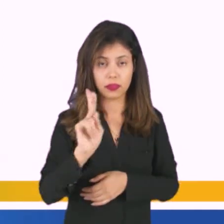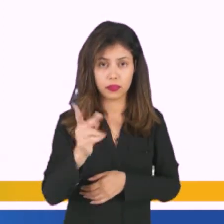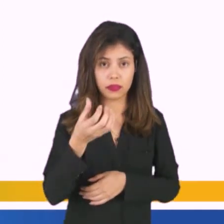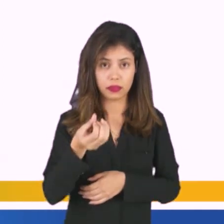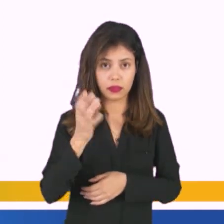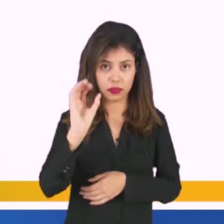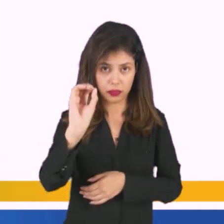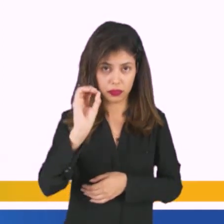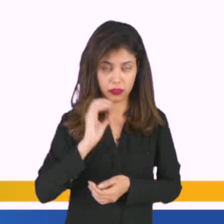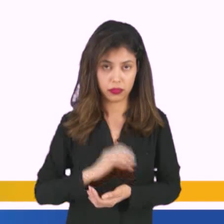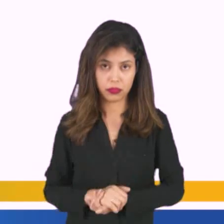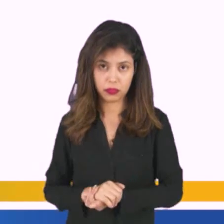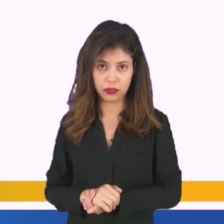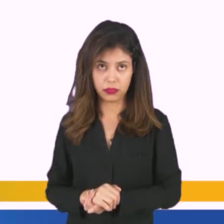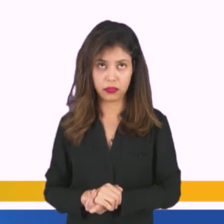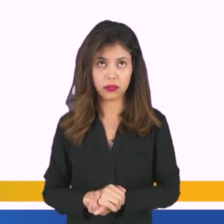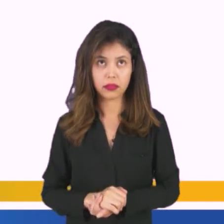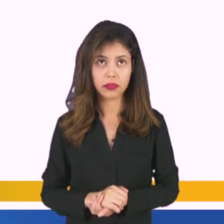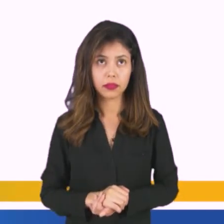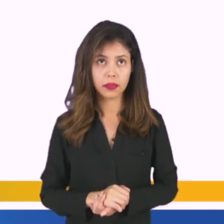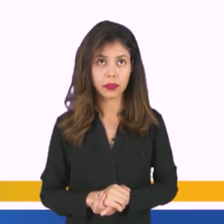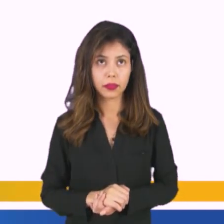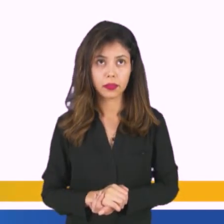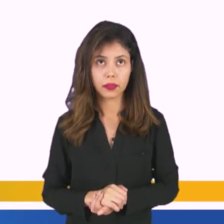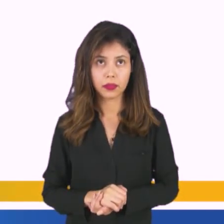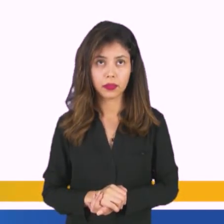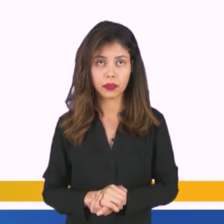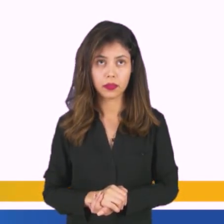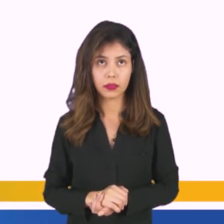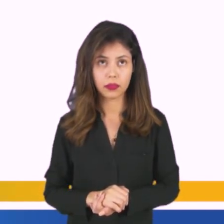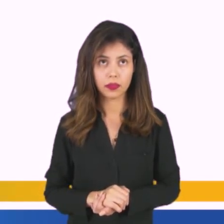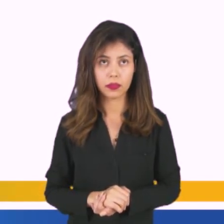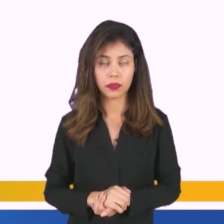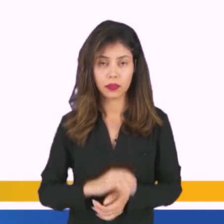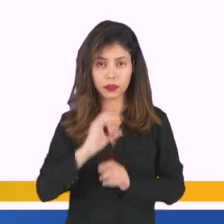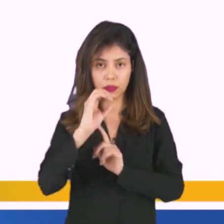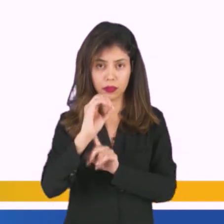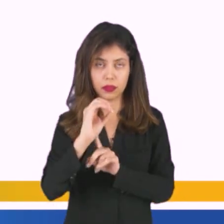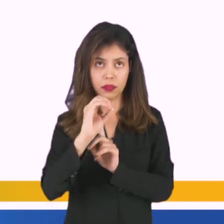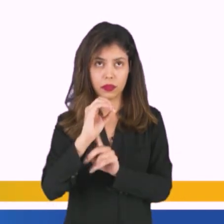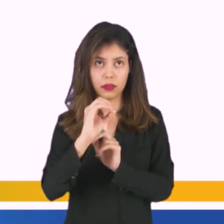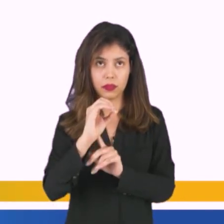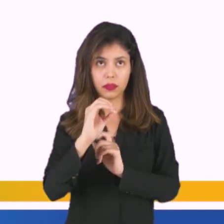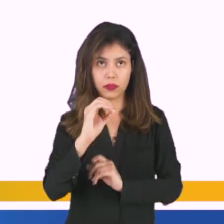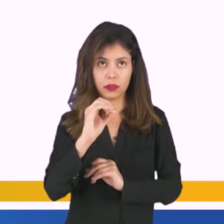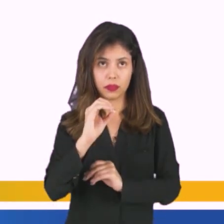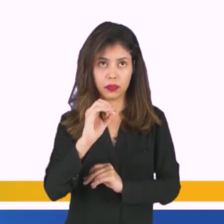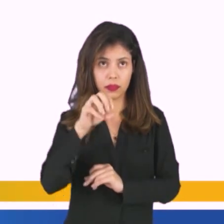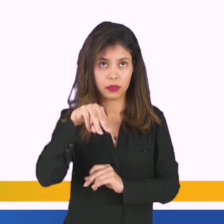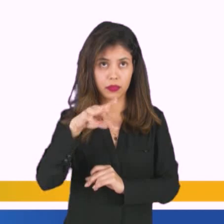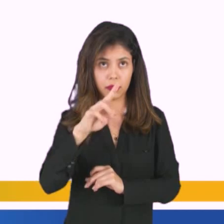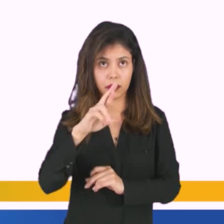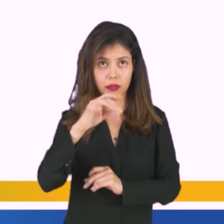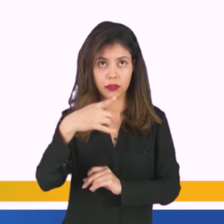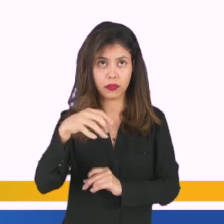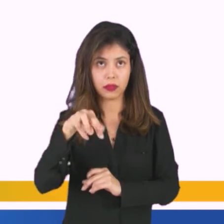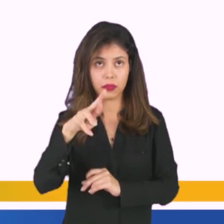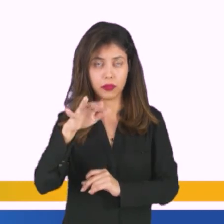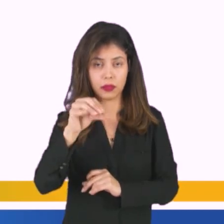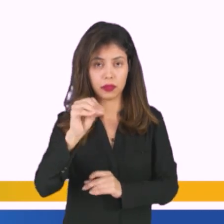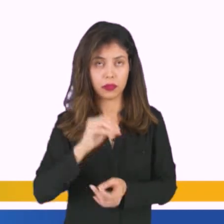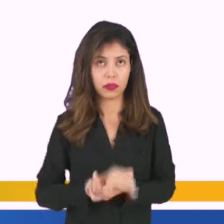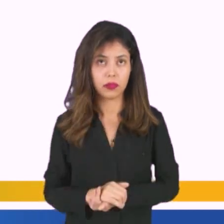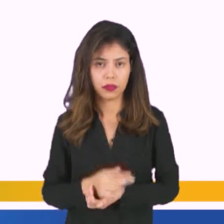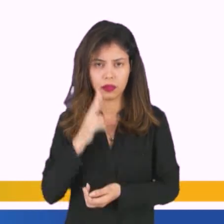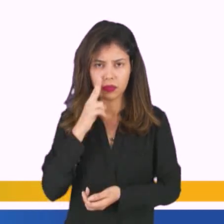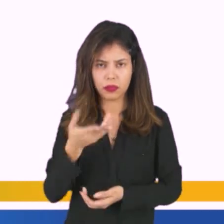C2H6O. Aqui nós temos um éter, que é o metoxmetano, que a gente viu anteriormente. E aqui